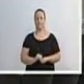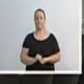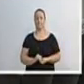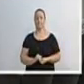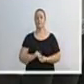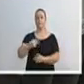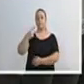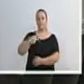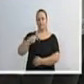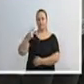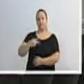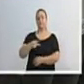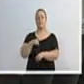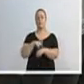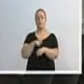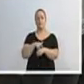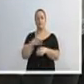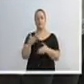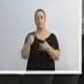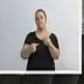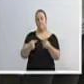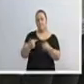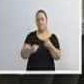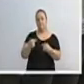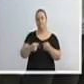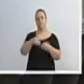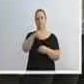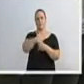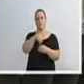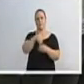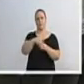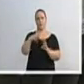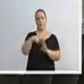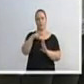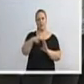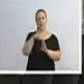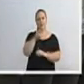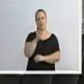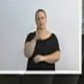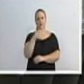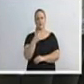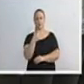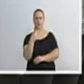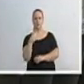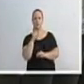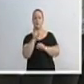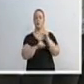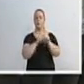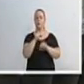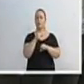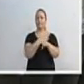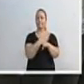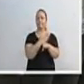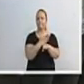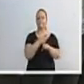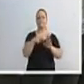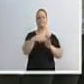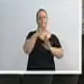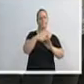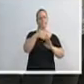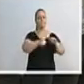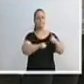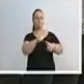Em segundo turno de discussão e votação plenária, o projeto de resolução 532 da Comissão Legislativa Temporária de Análise de Emendas do Regimento. Proposta